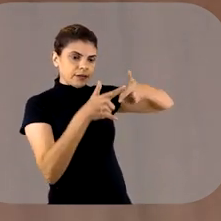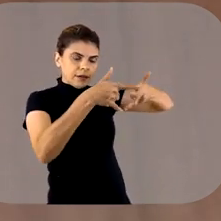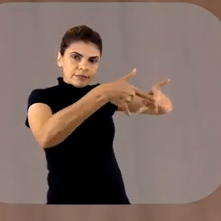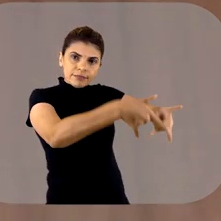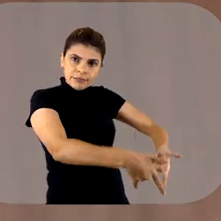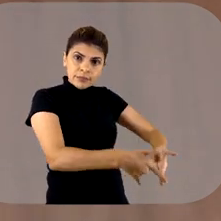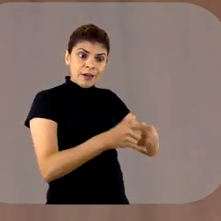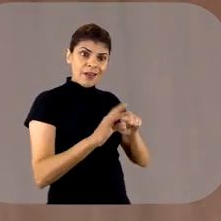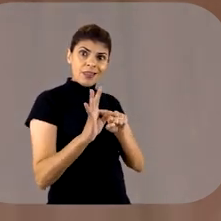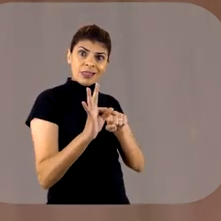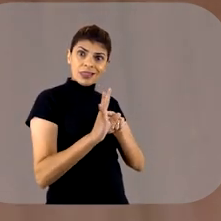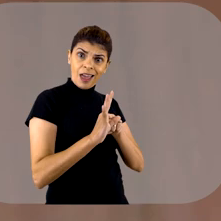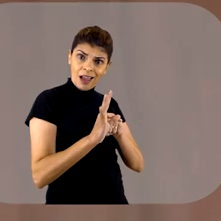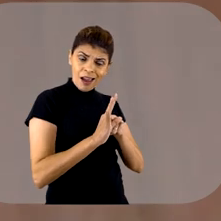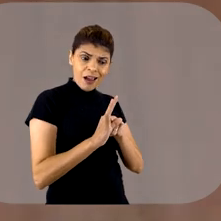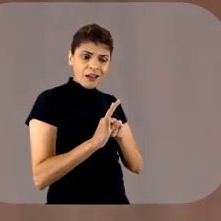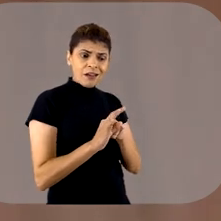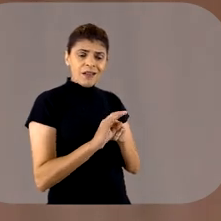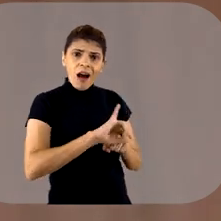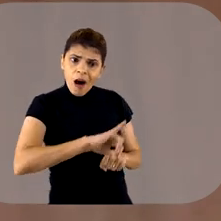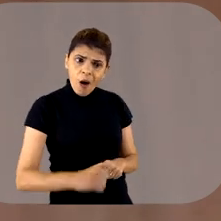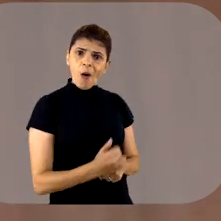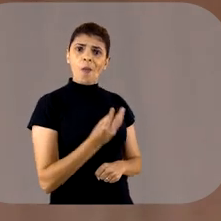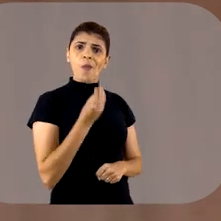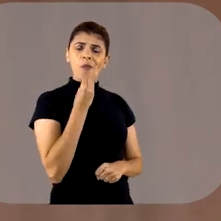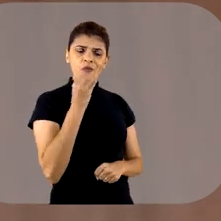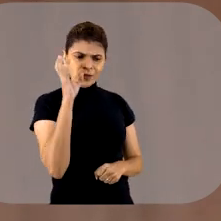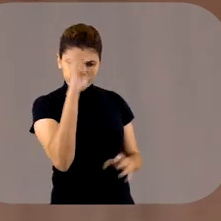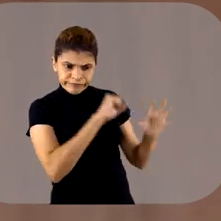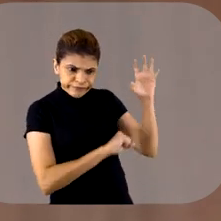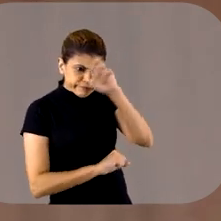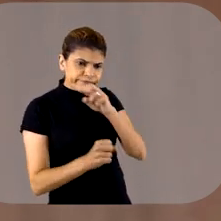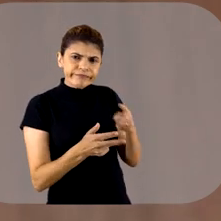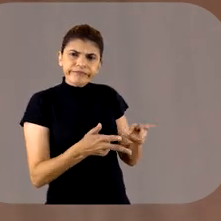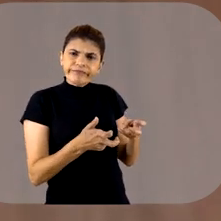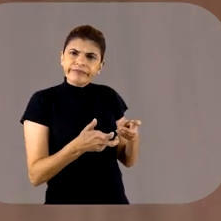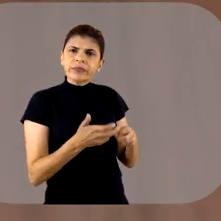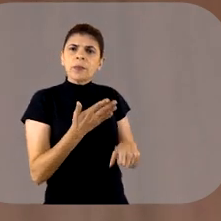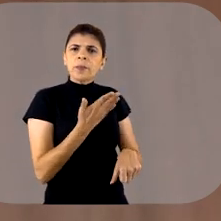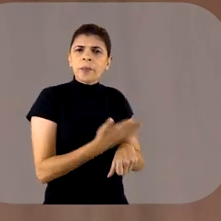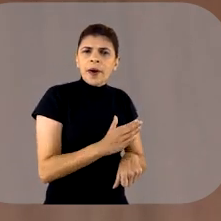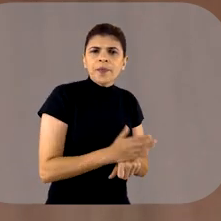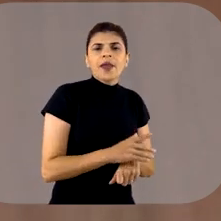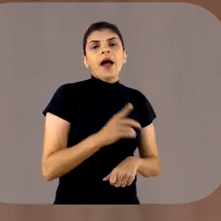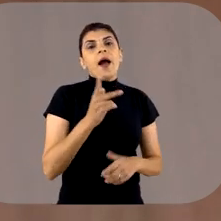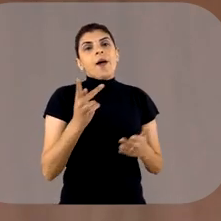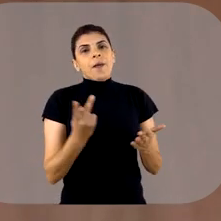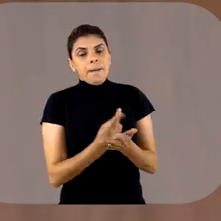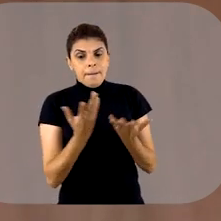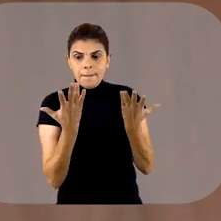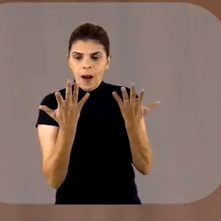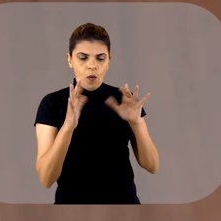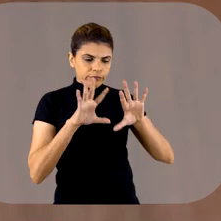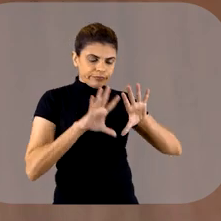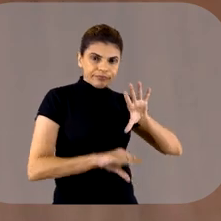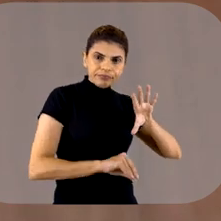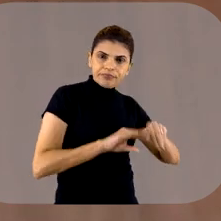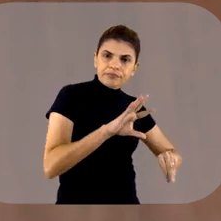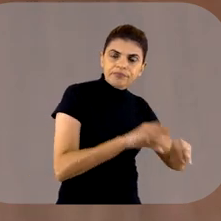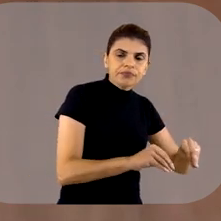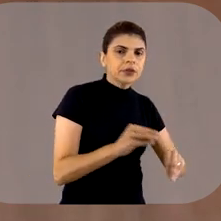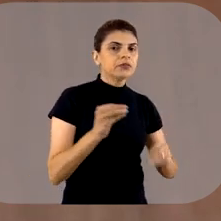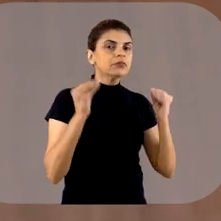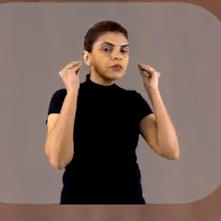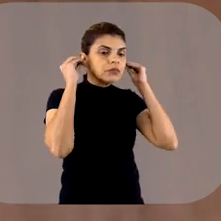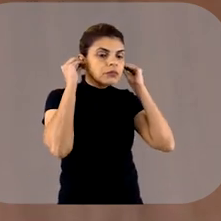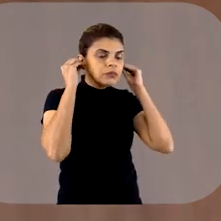técnicas eh que privilegiaram epistemologicamente os órgãos dos sentidos então é pela escutação pela palpação